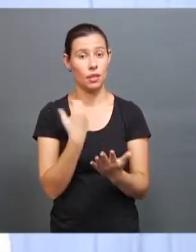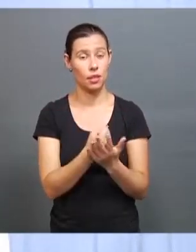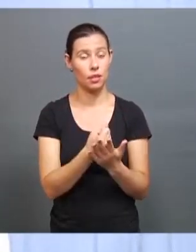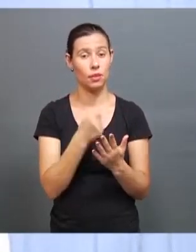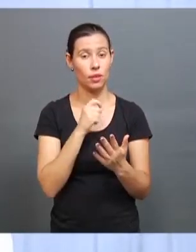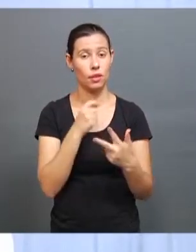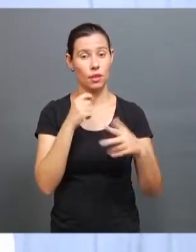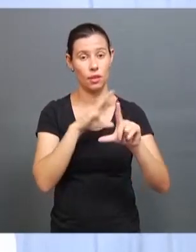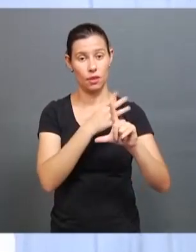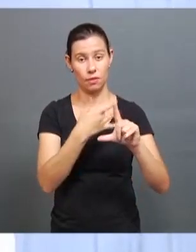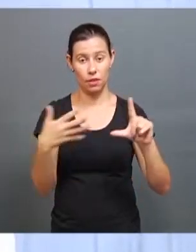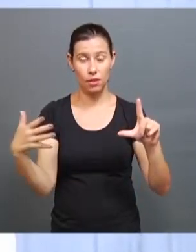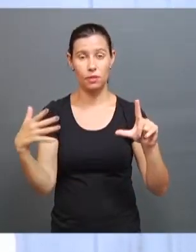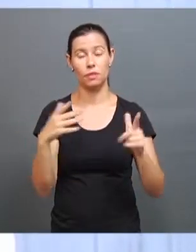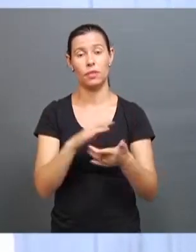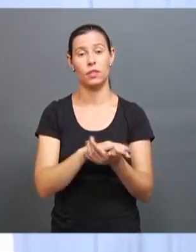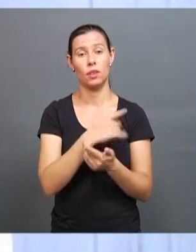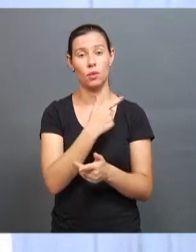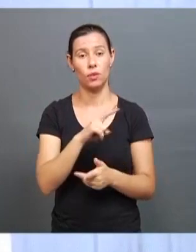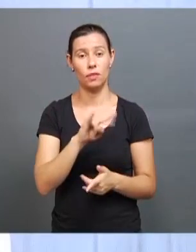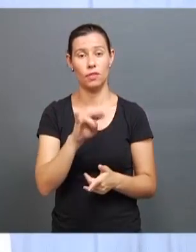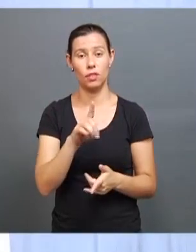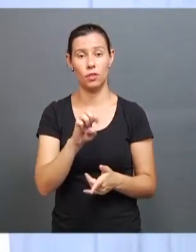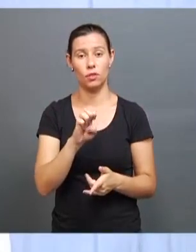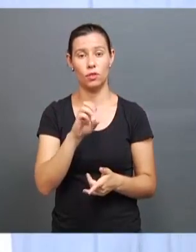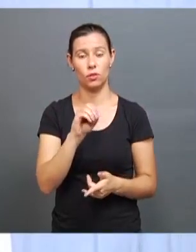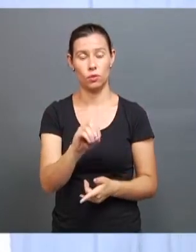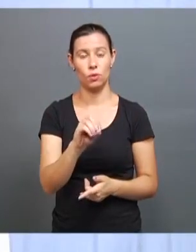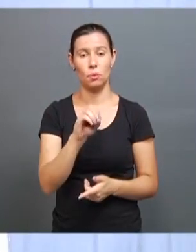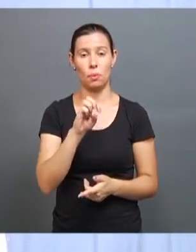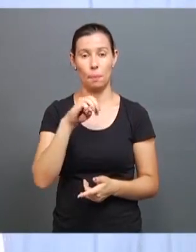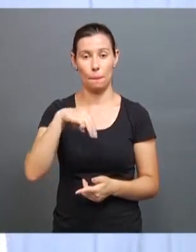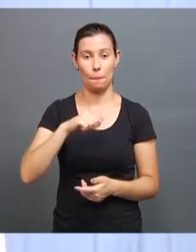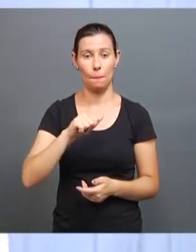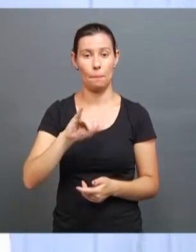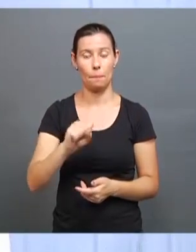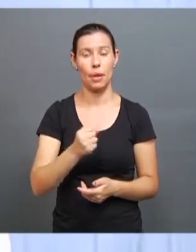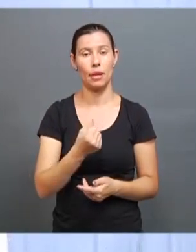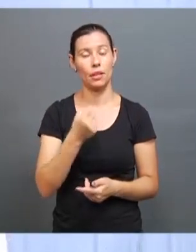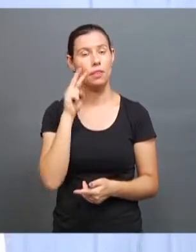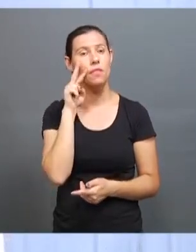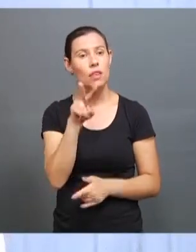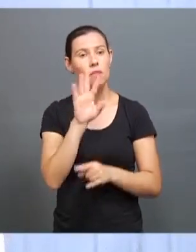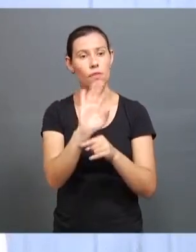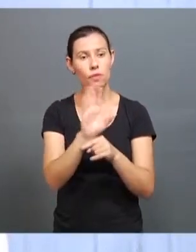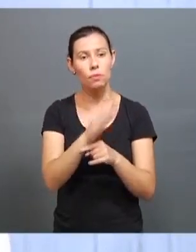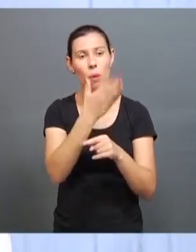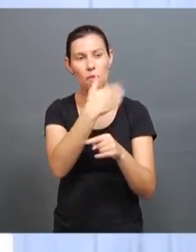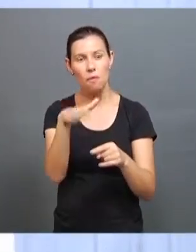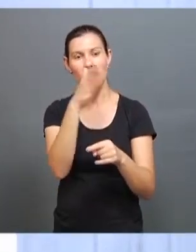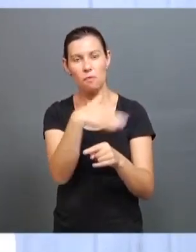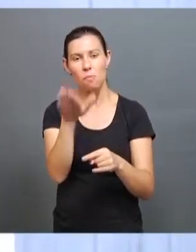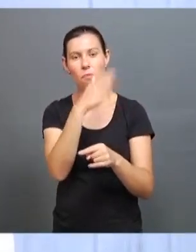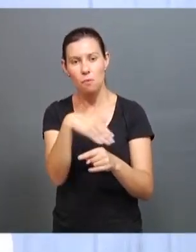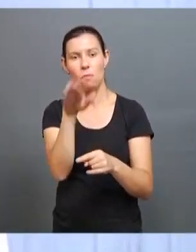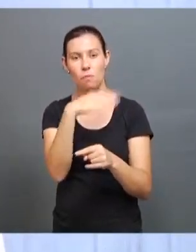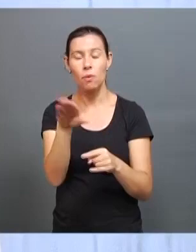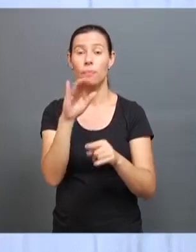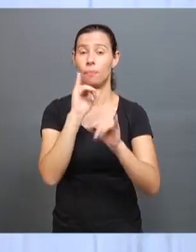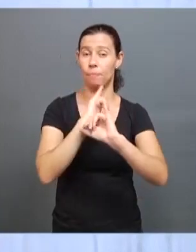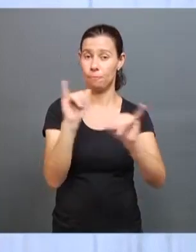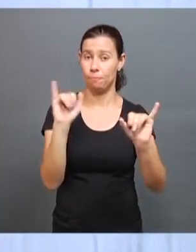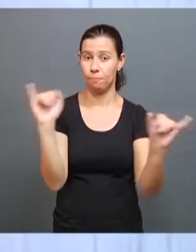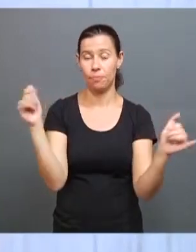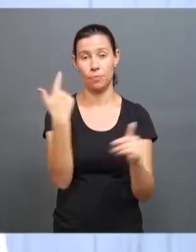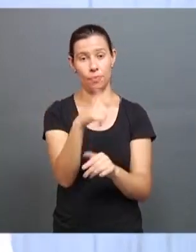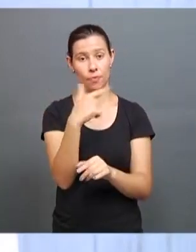Netflix, VidMais, em que ela vê um filme atrás do outro. Não existe nem propaganda. Então, por exemplo, quando eu coloco